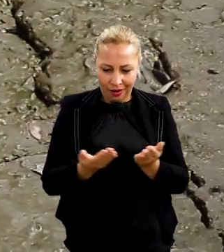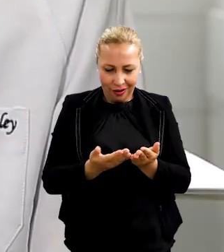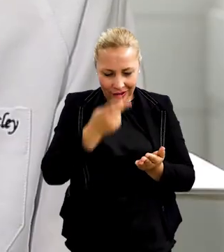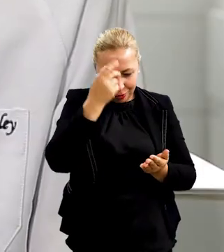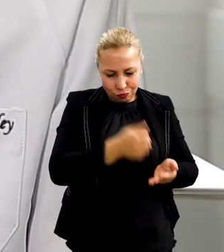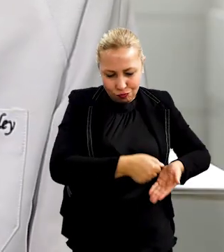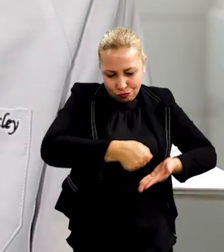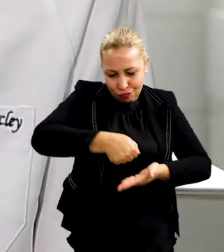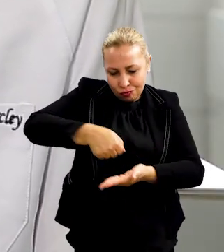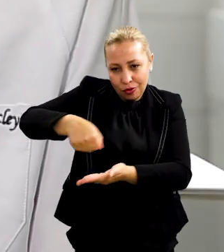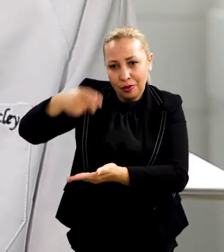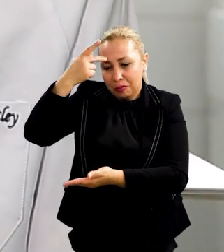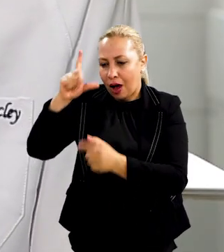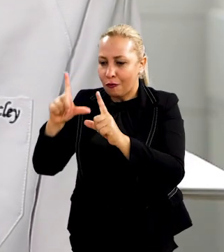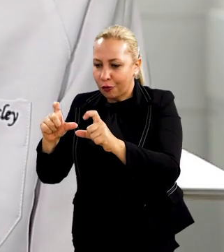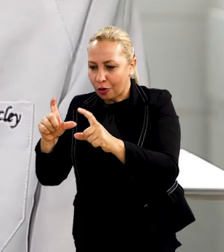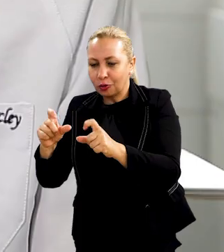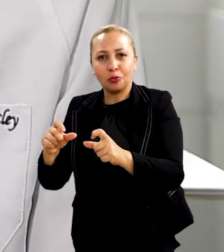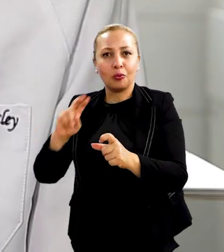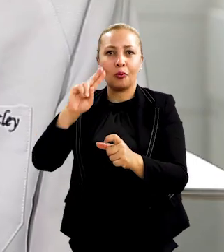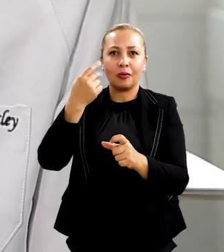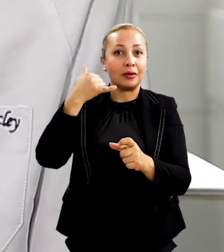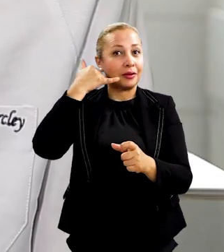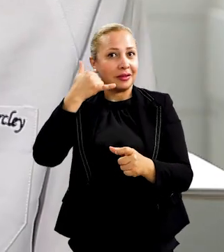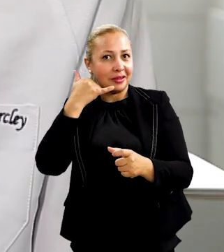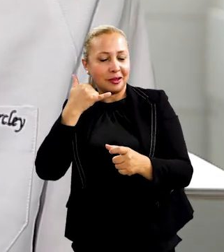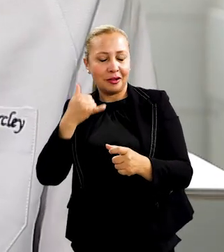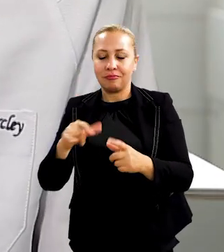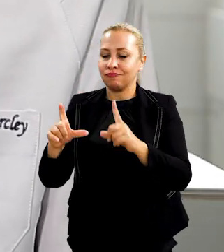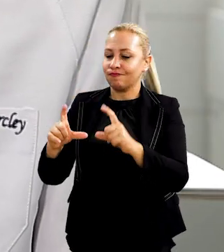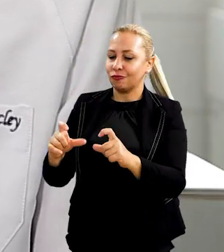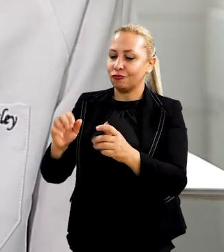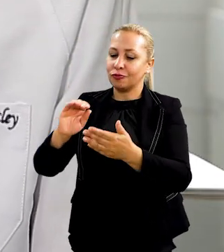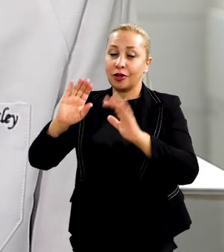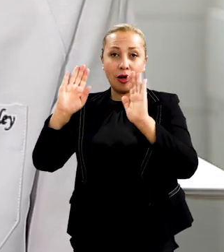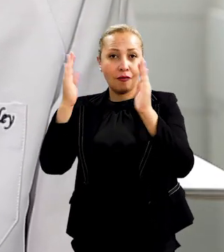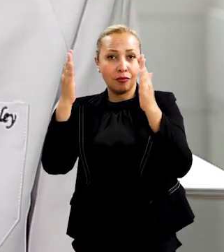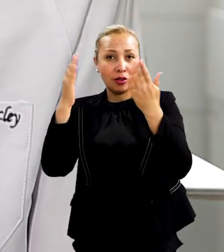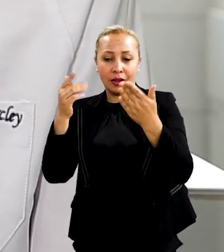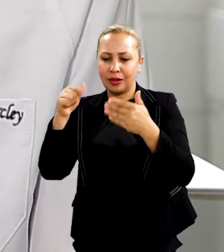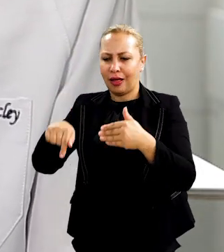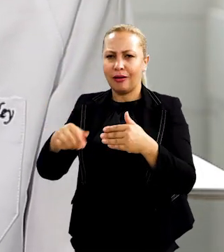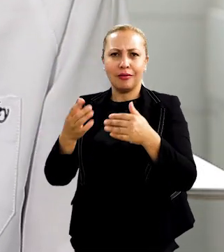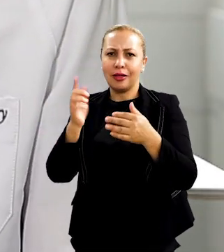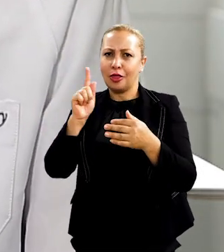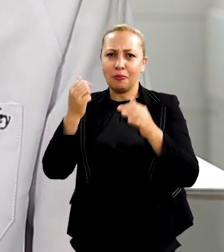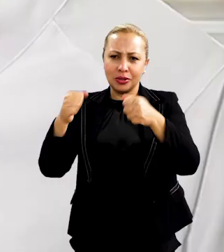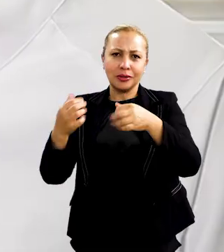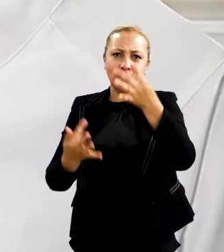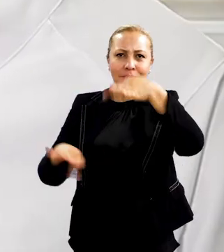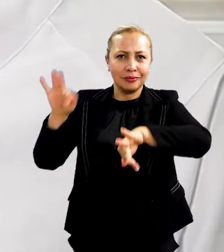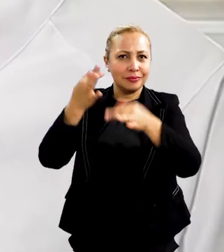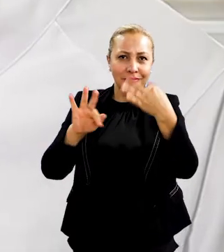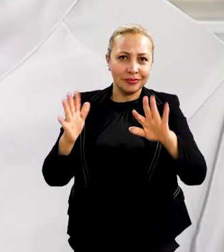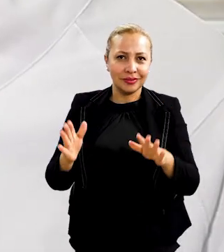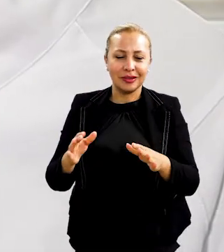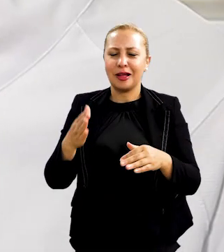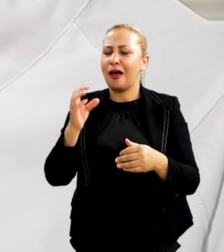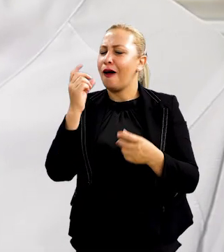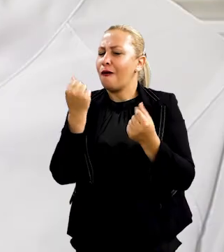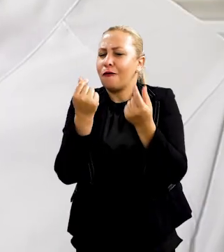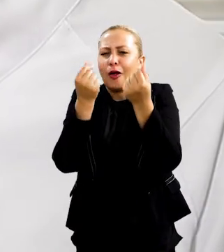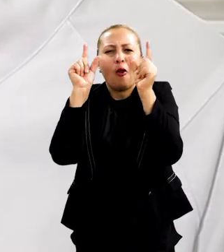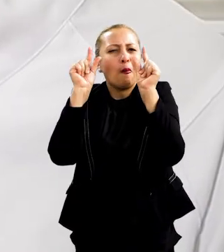ali para retirar a foto, levamos o celular, as vidrarias e faz no local mesmo, sem precisar trazer água para o laboratório. É um método que é